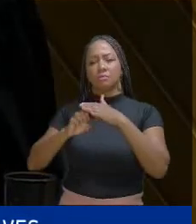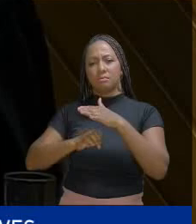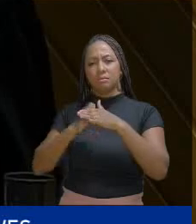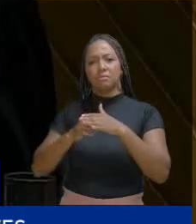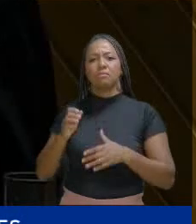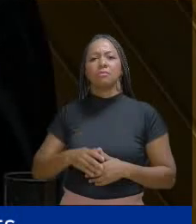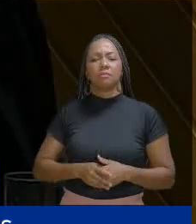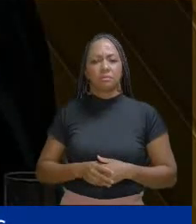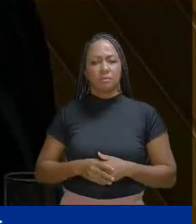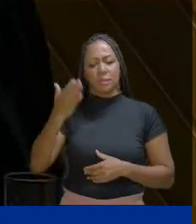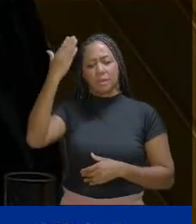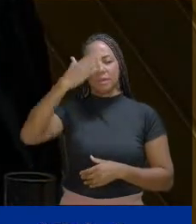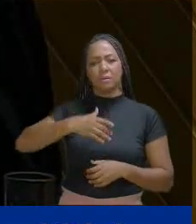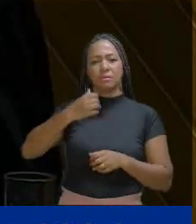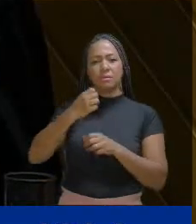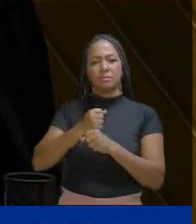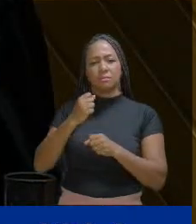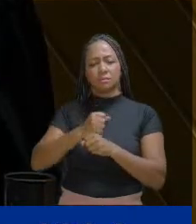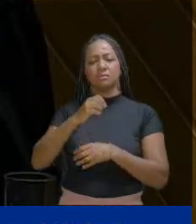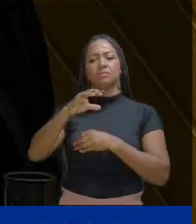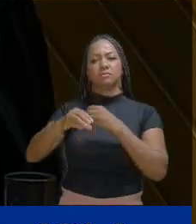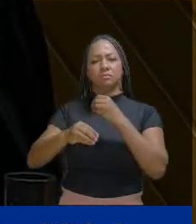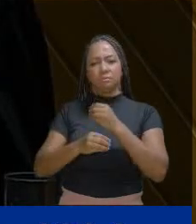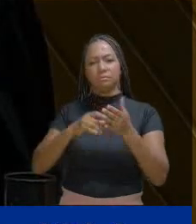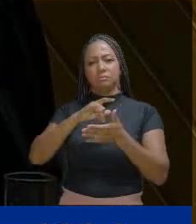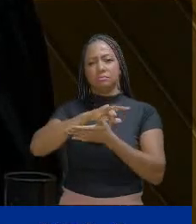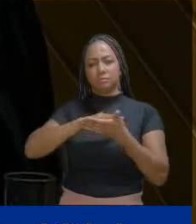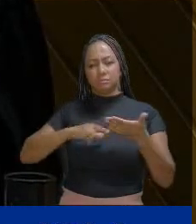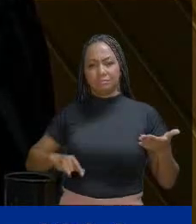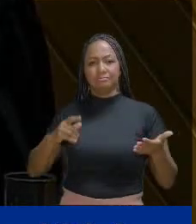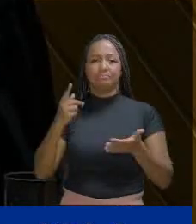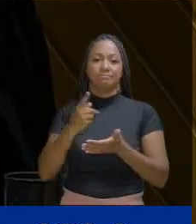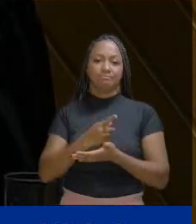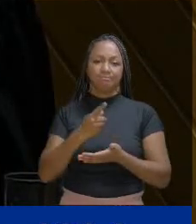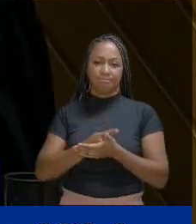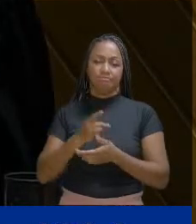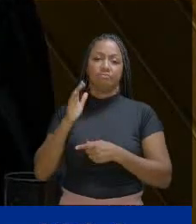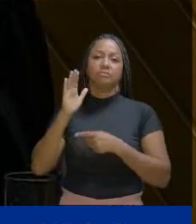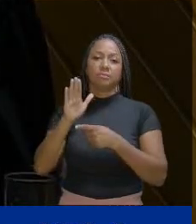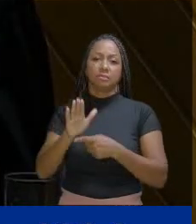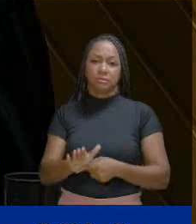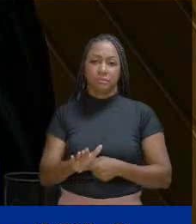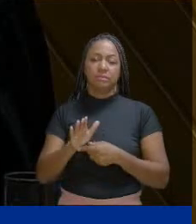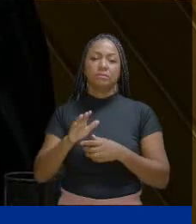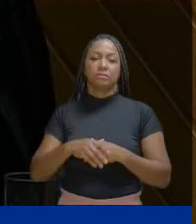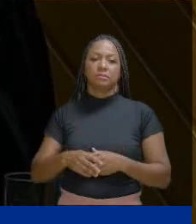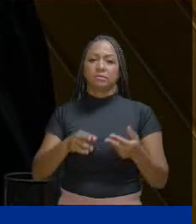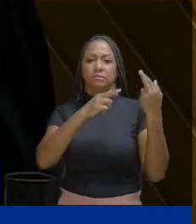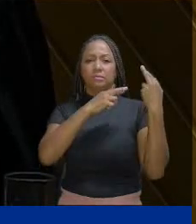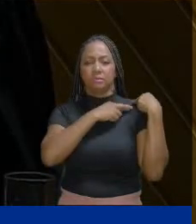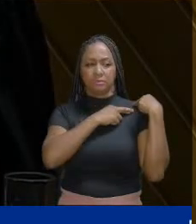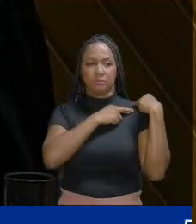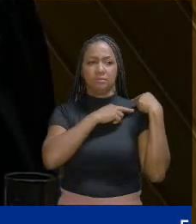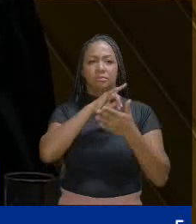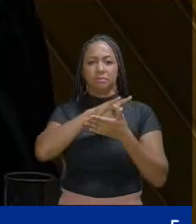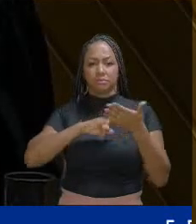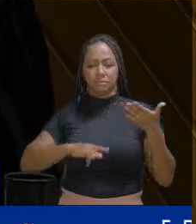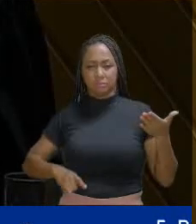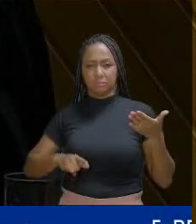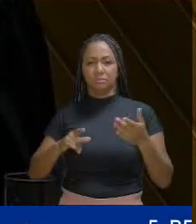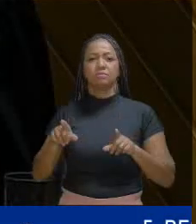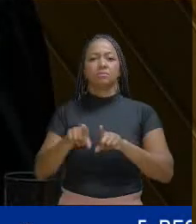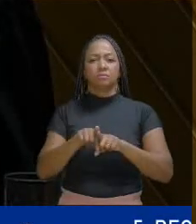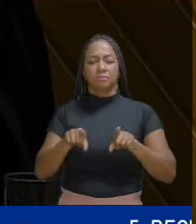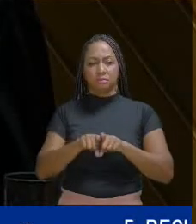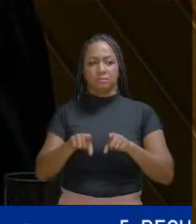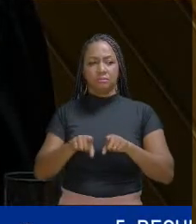Ressalte que o próprio prestador de contas anexou a nota fiscal equivocada, evidenciando sua responsabilidade sobre o documento.